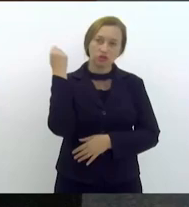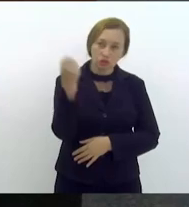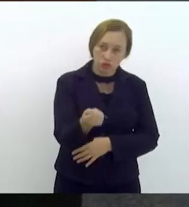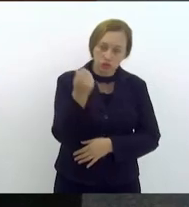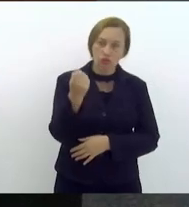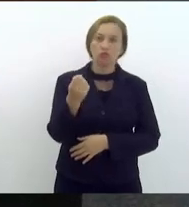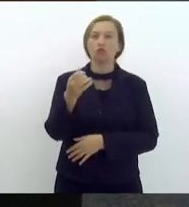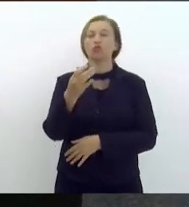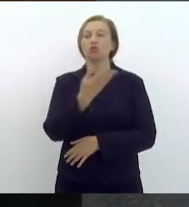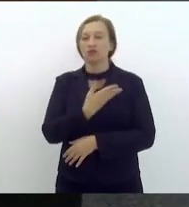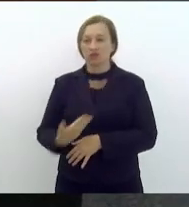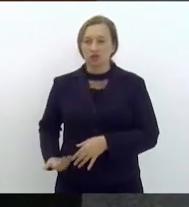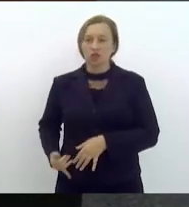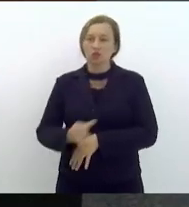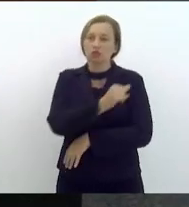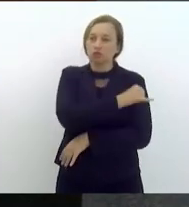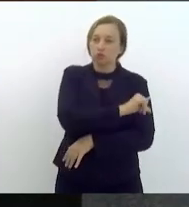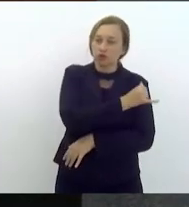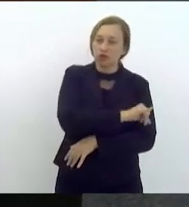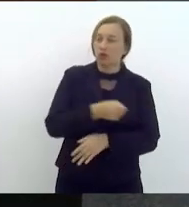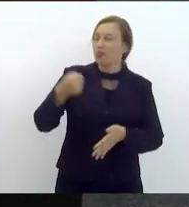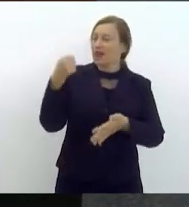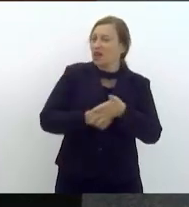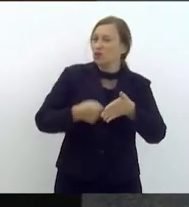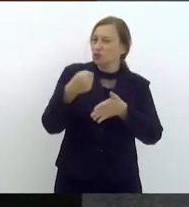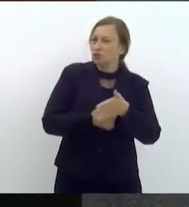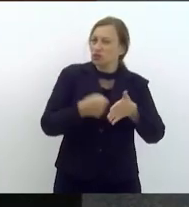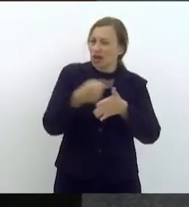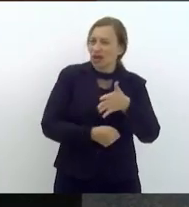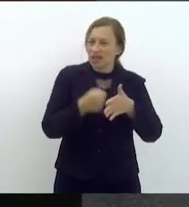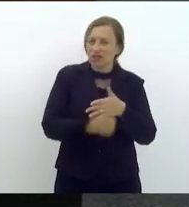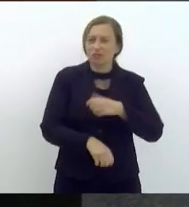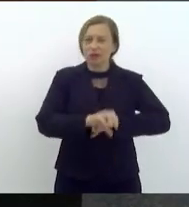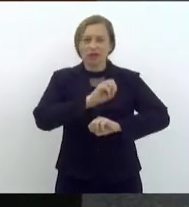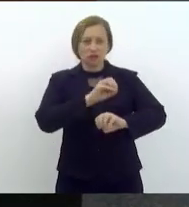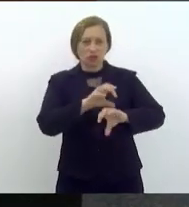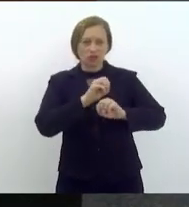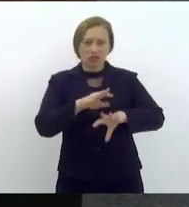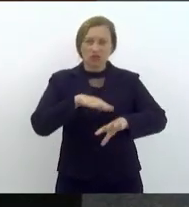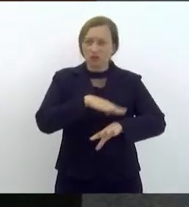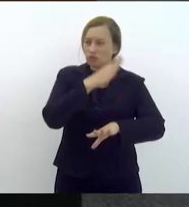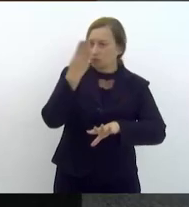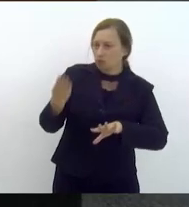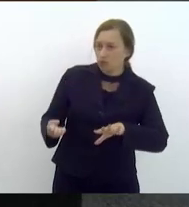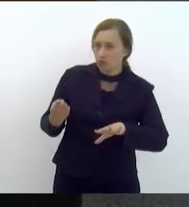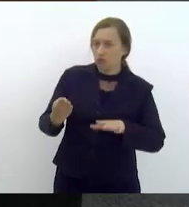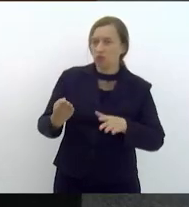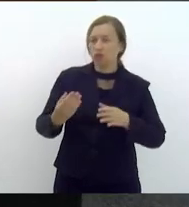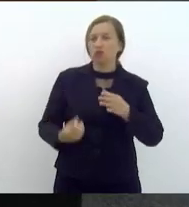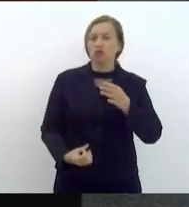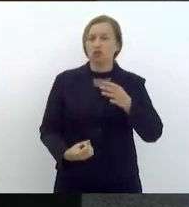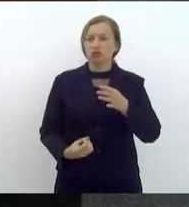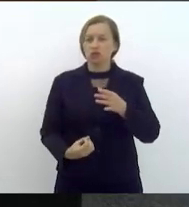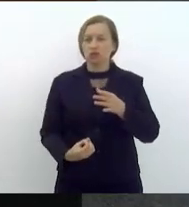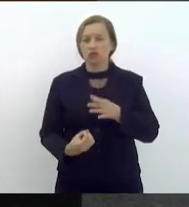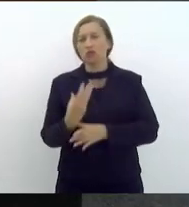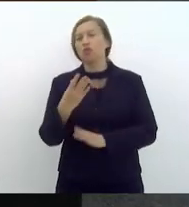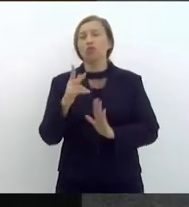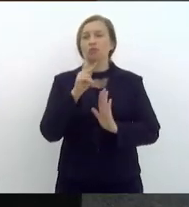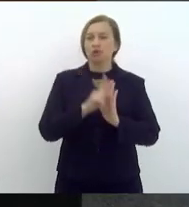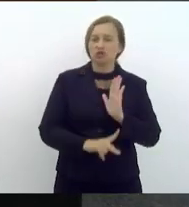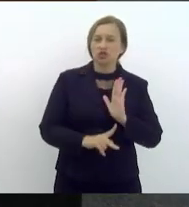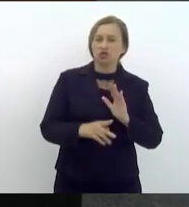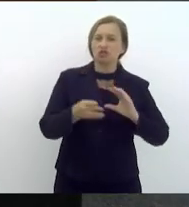Rio Brizola que lutava pela educação em tempo integral autor do projeto